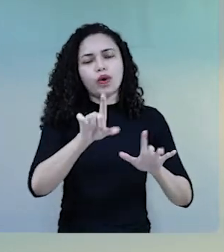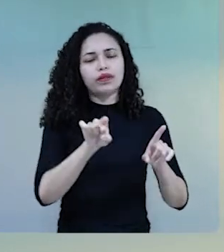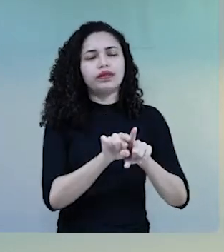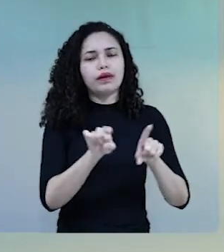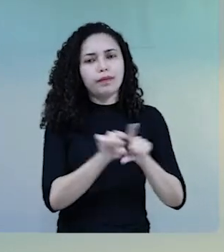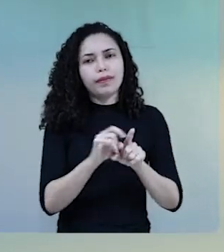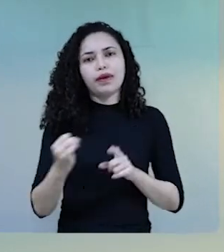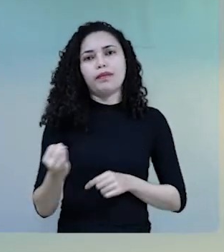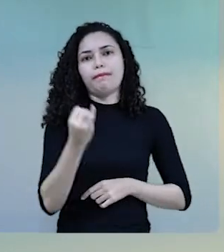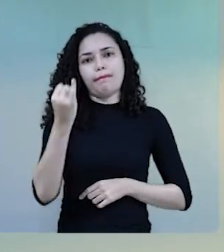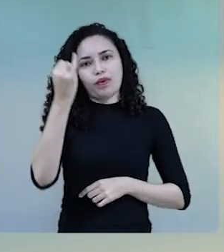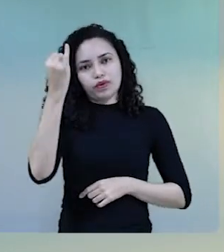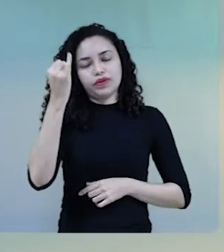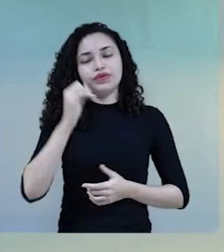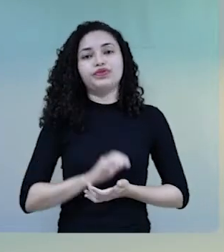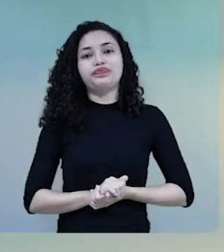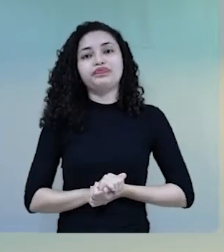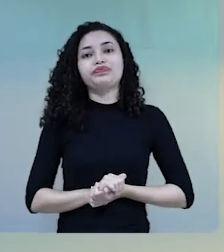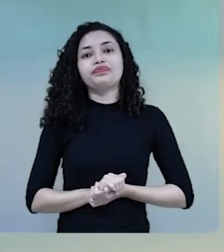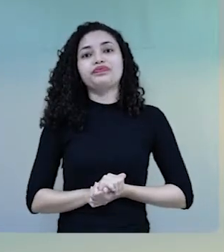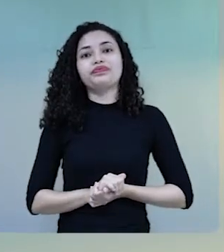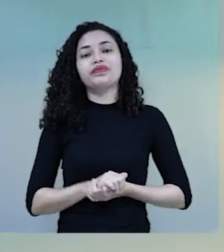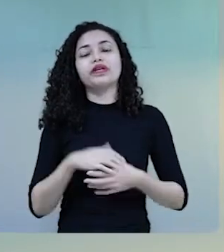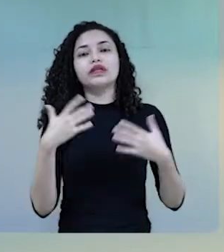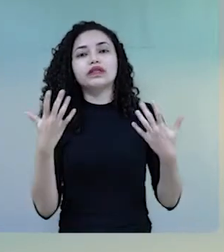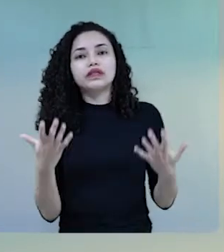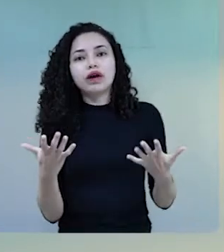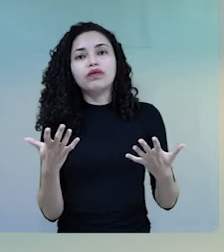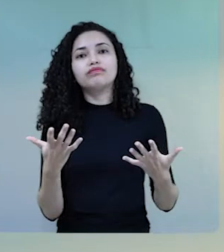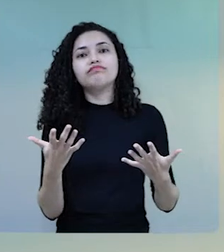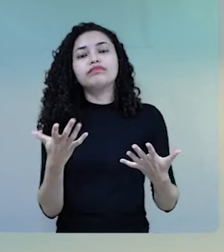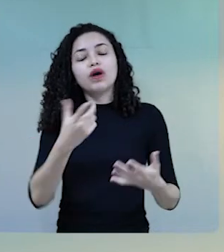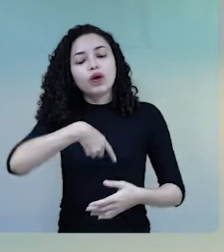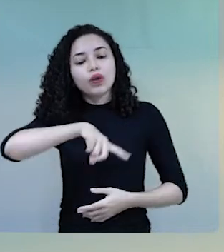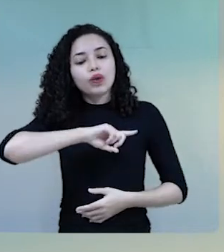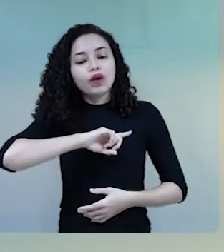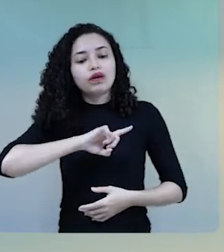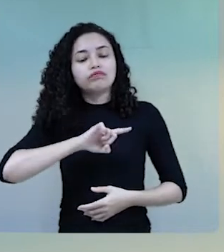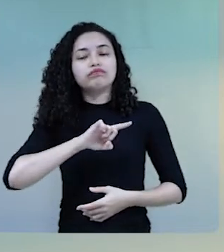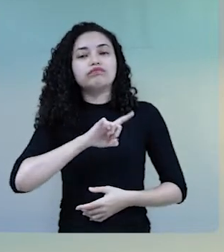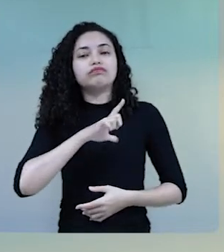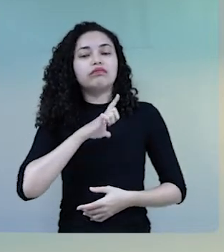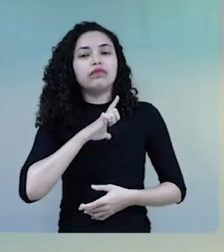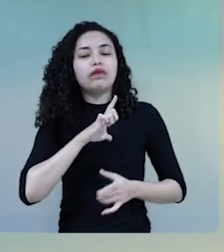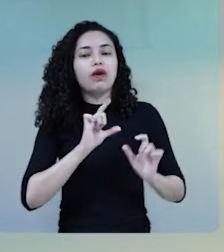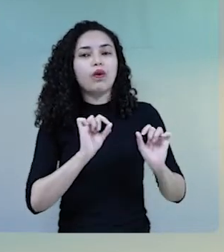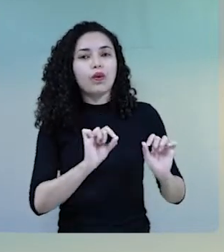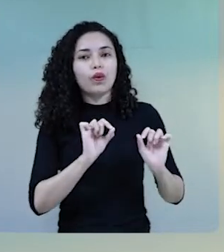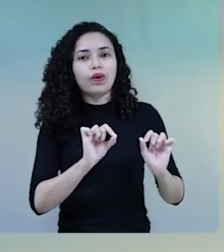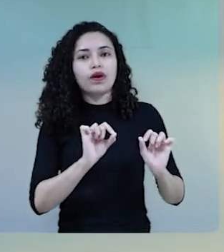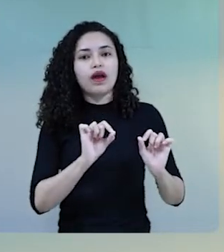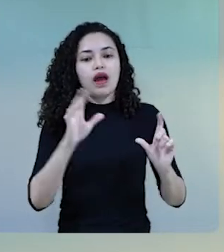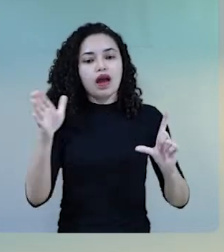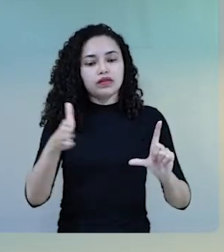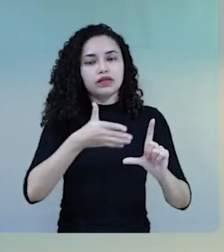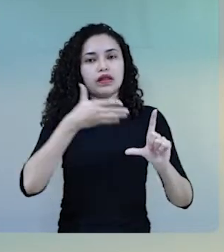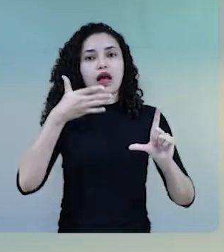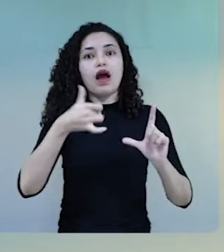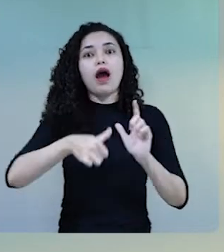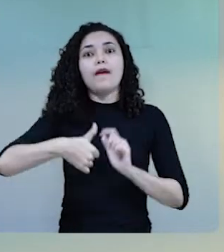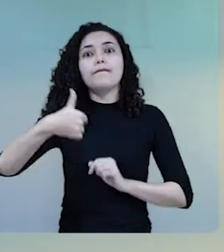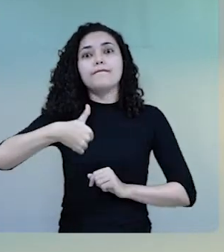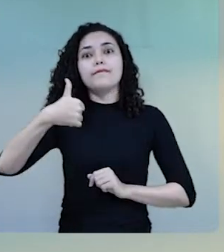bom? Então, vamos lá. Pessoal, a gente tem aqui, justamente no nosso primeiro slide, um fundamento